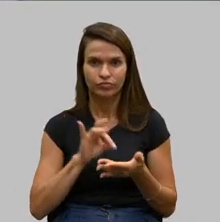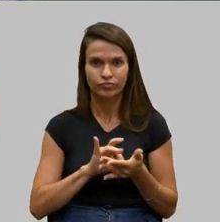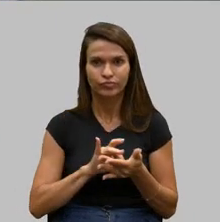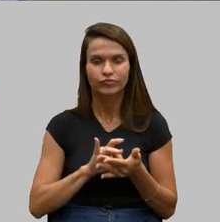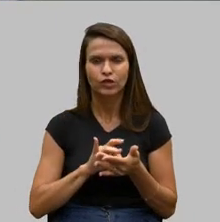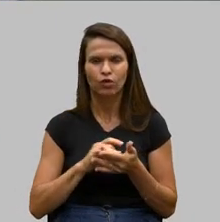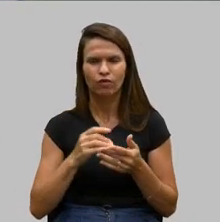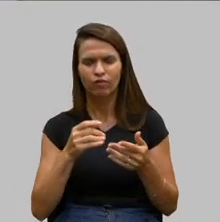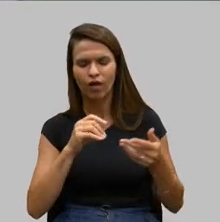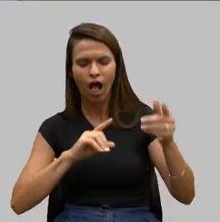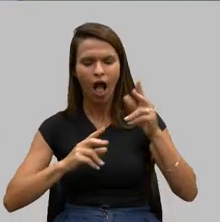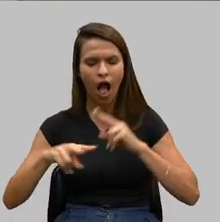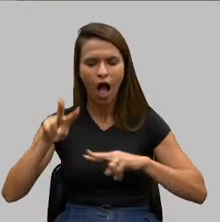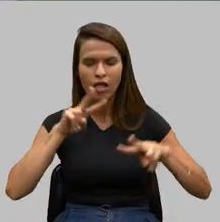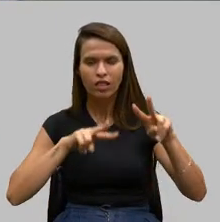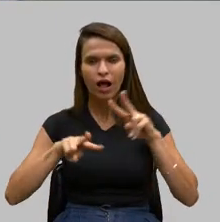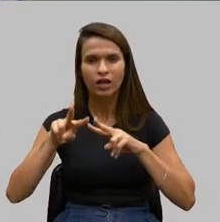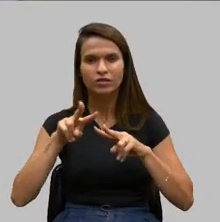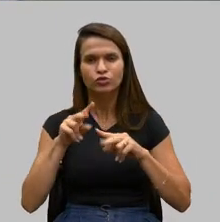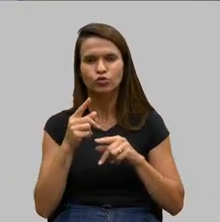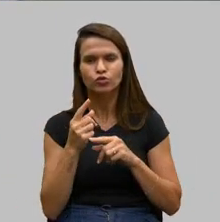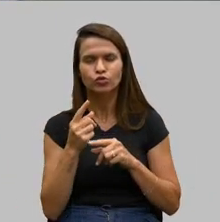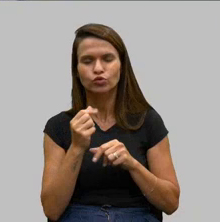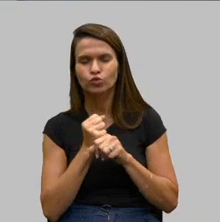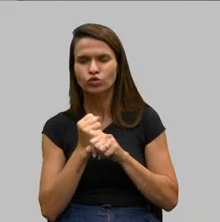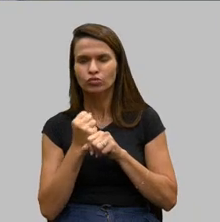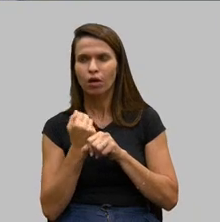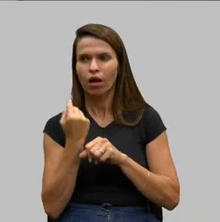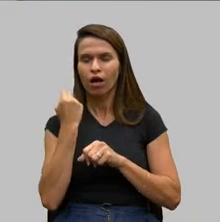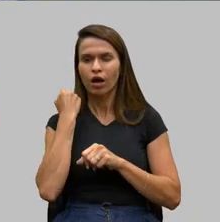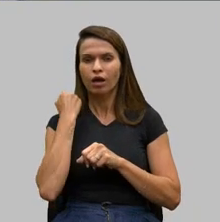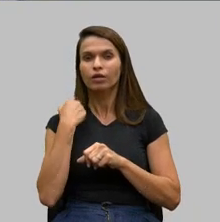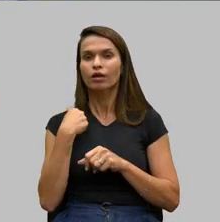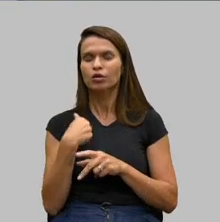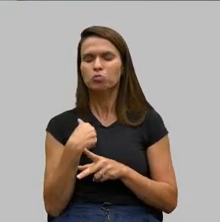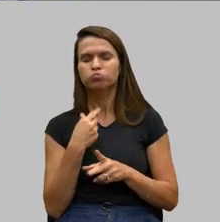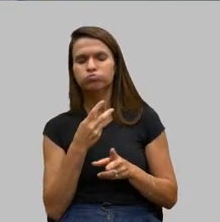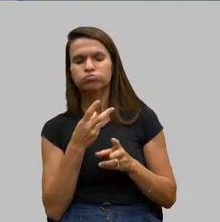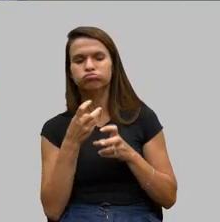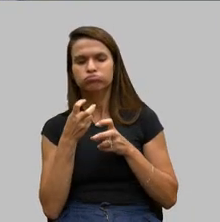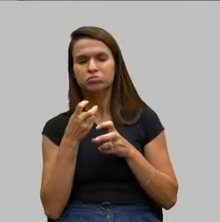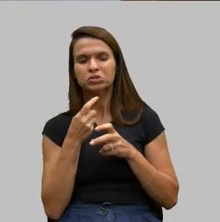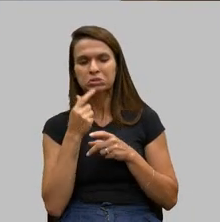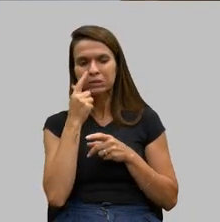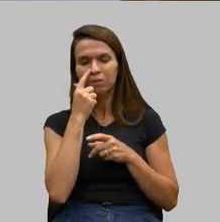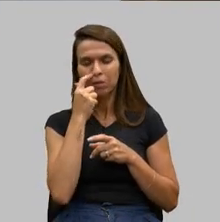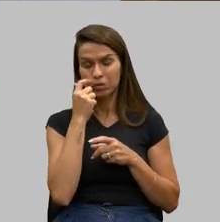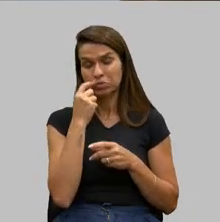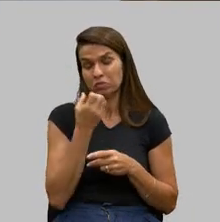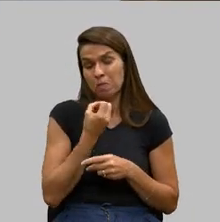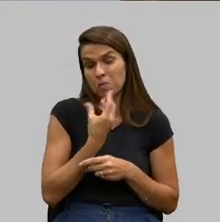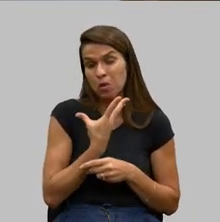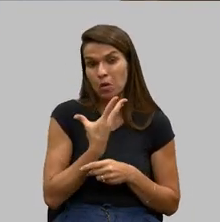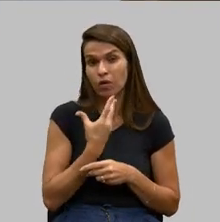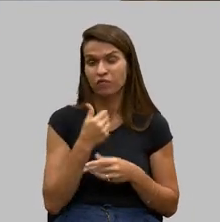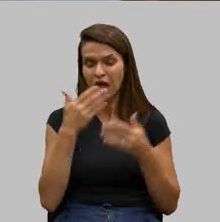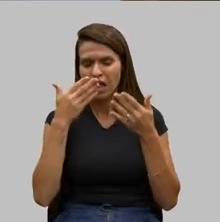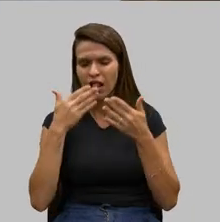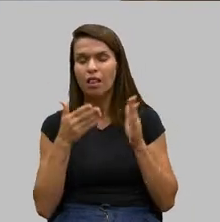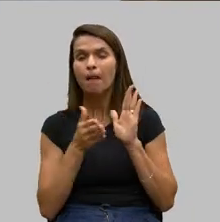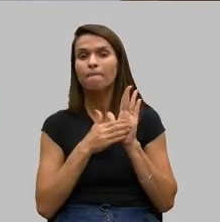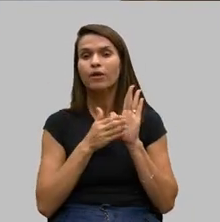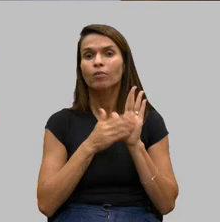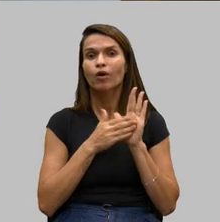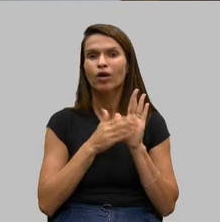orçamentária nos últimos anos eu fui muito gente boa eu fiz a análise das propostas se eu pegar